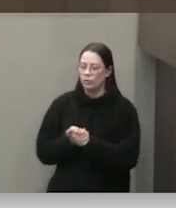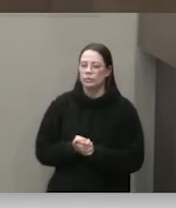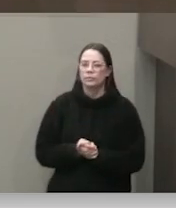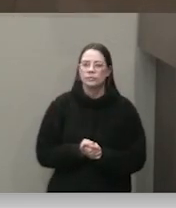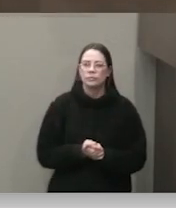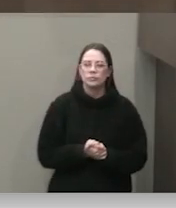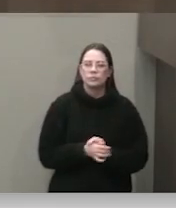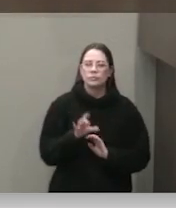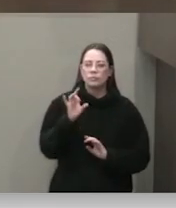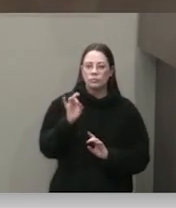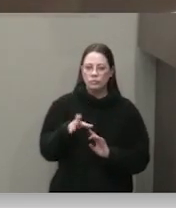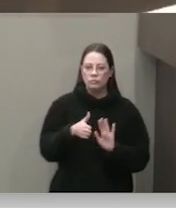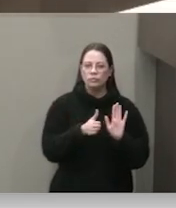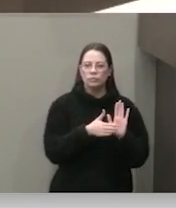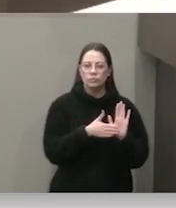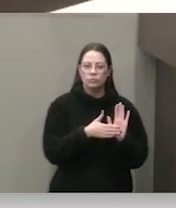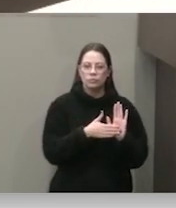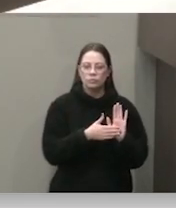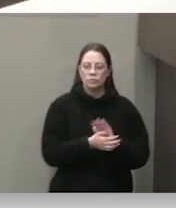Apenas o proponente?